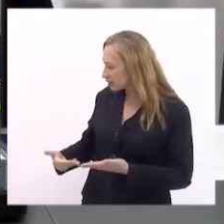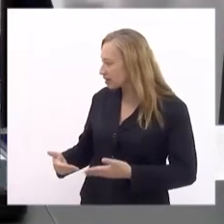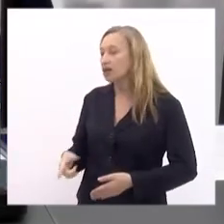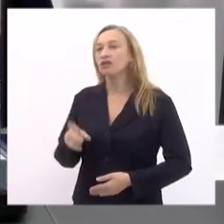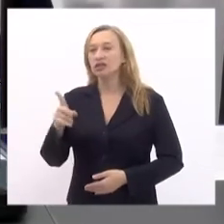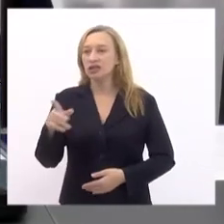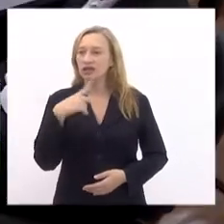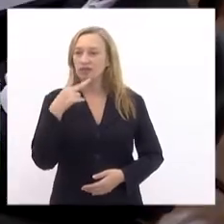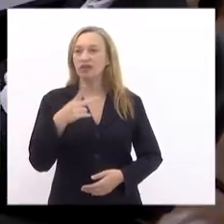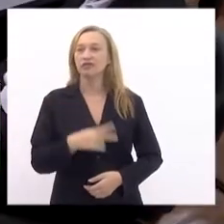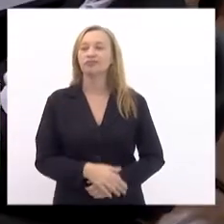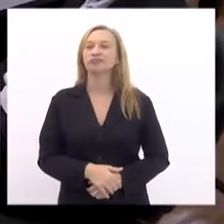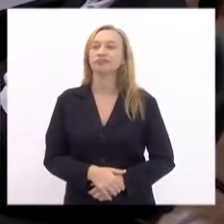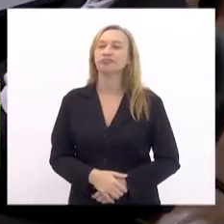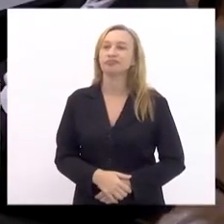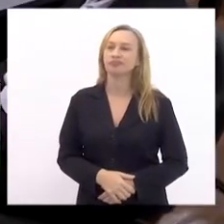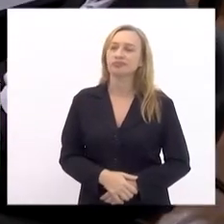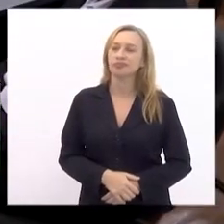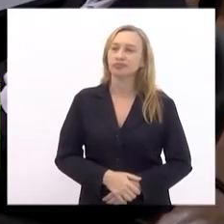tem a palavra.